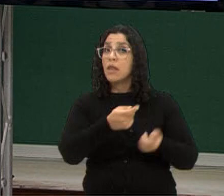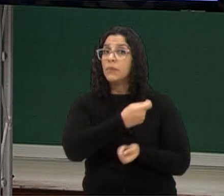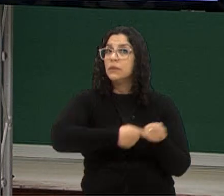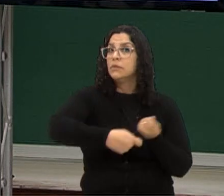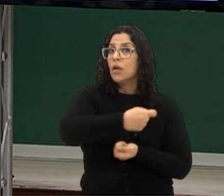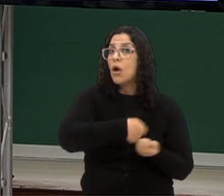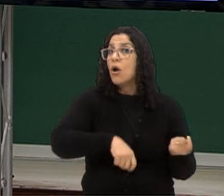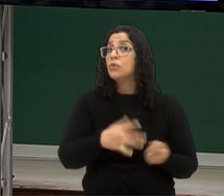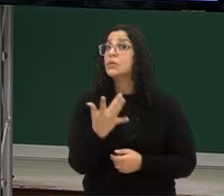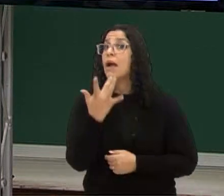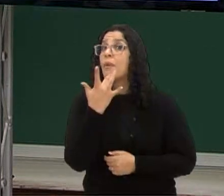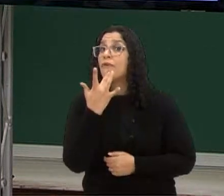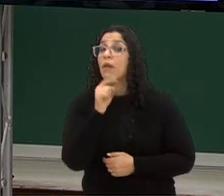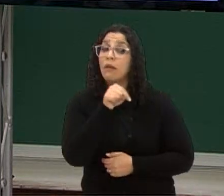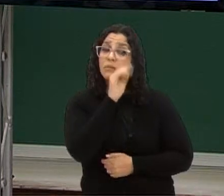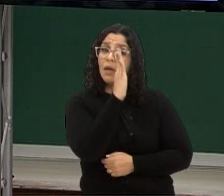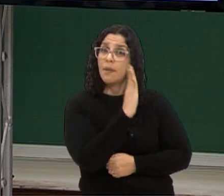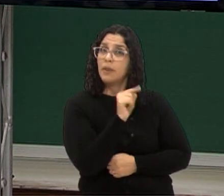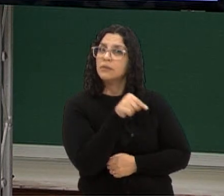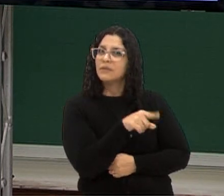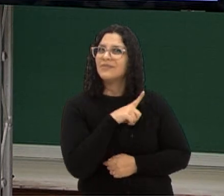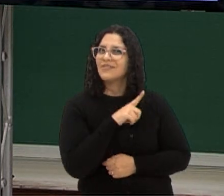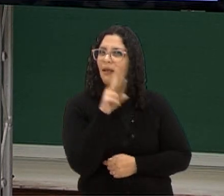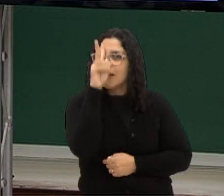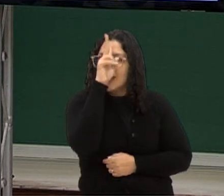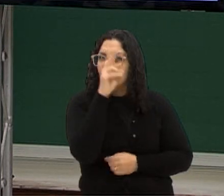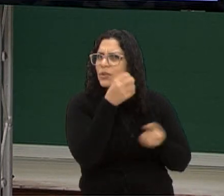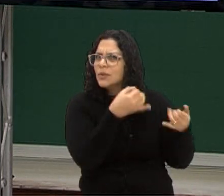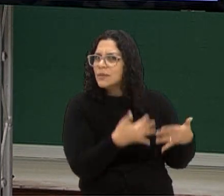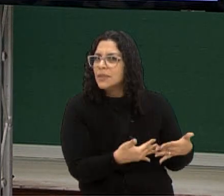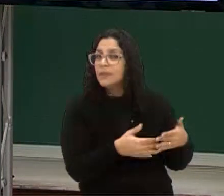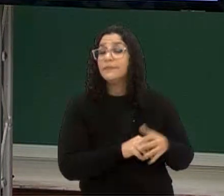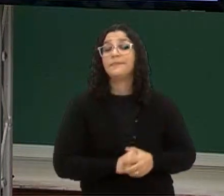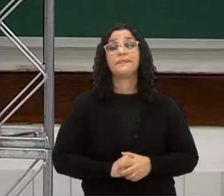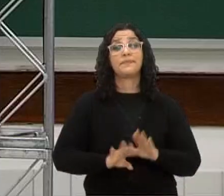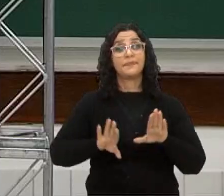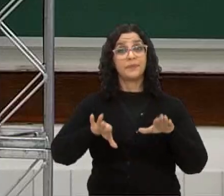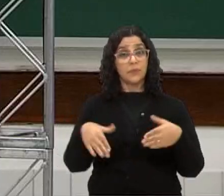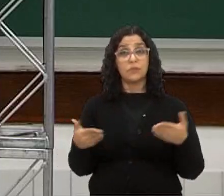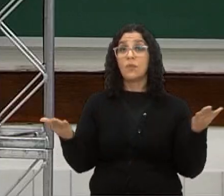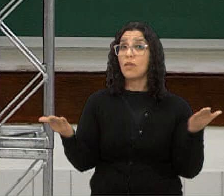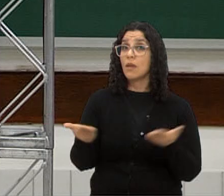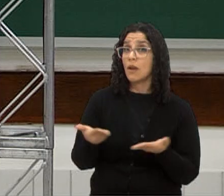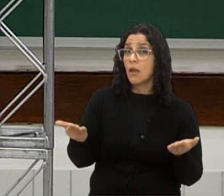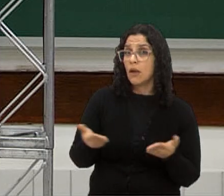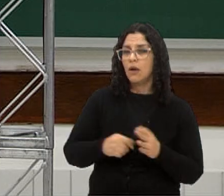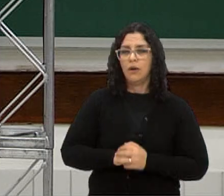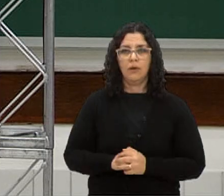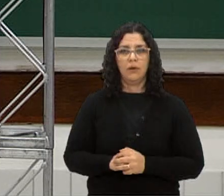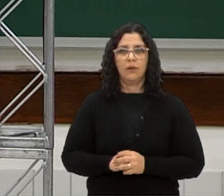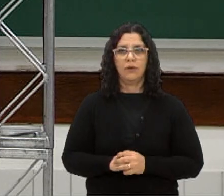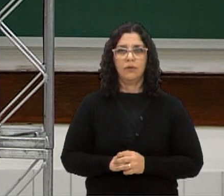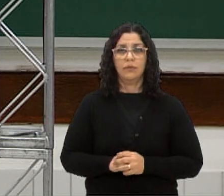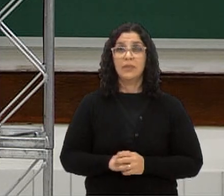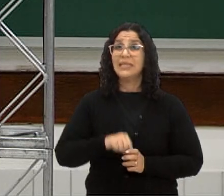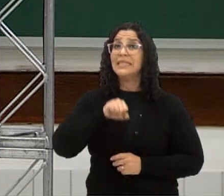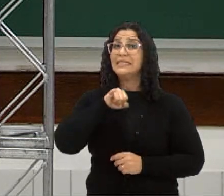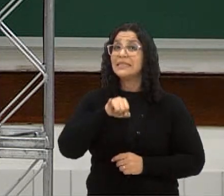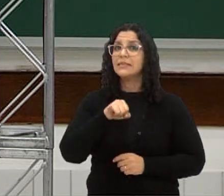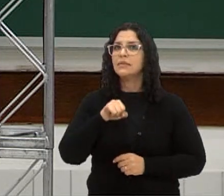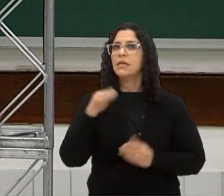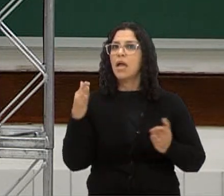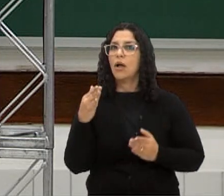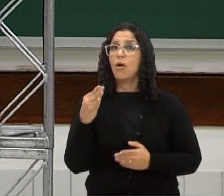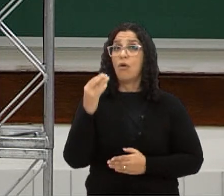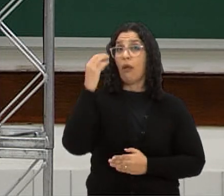preferências estavam com o Brasil. Lembram? Pois é. Agora, com o possível retorno